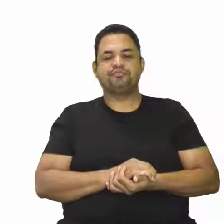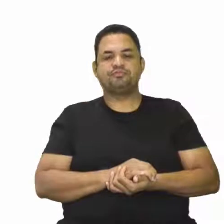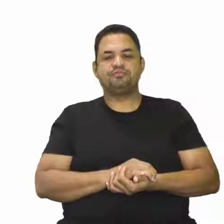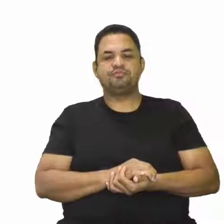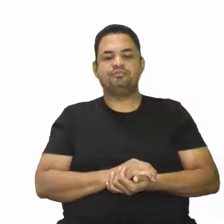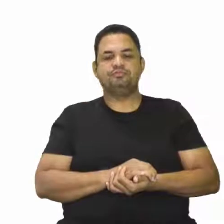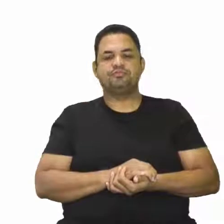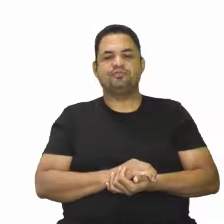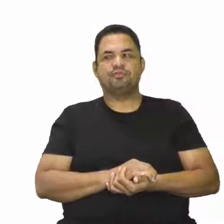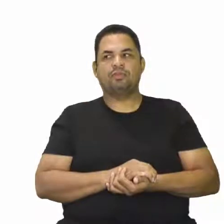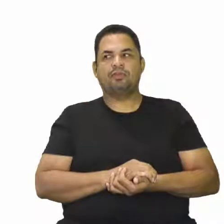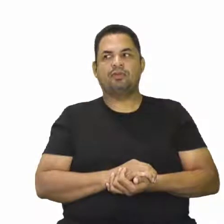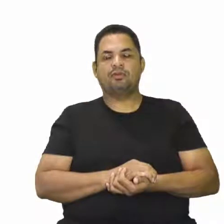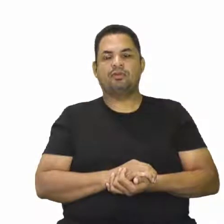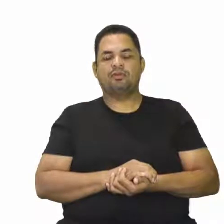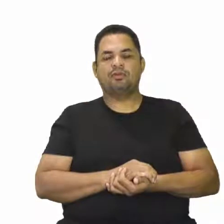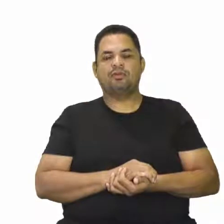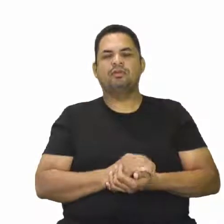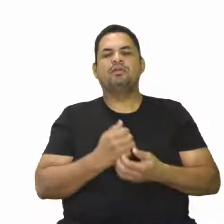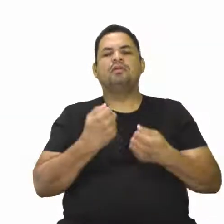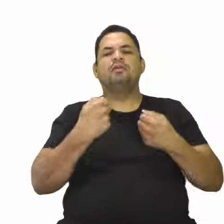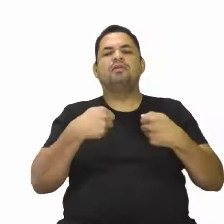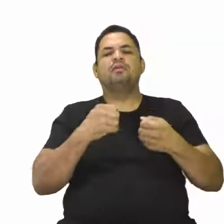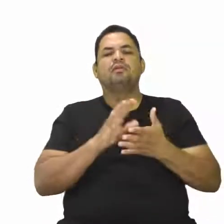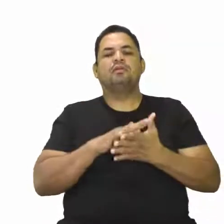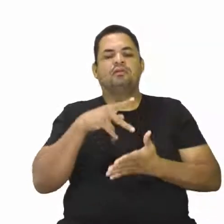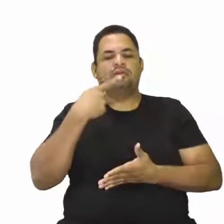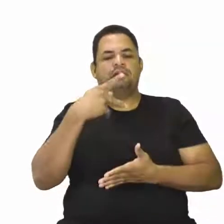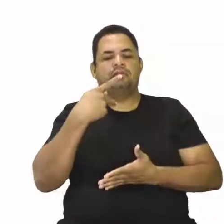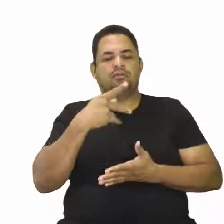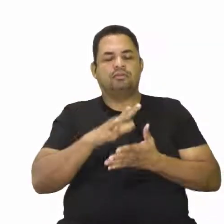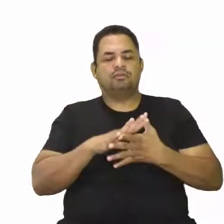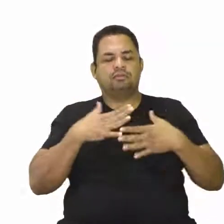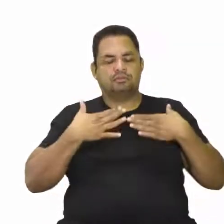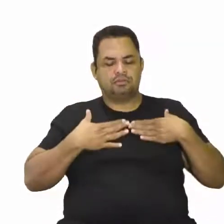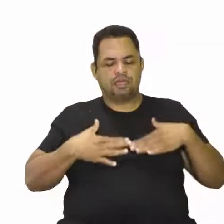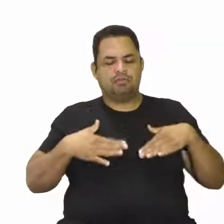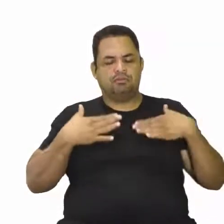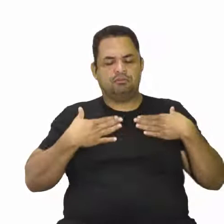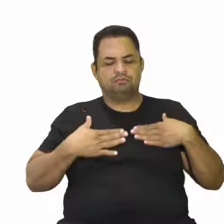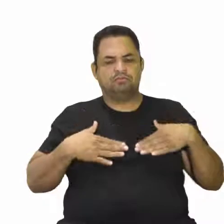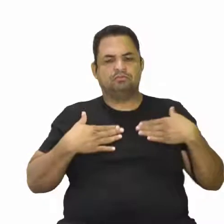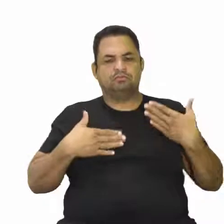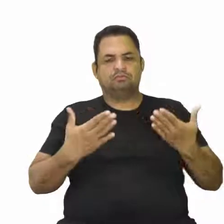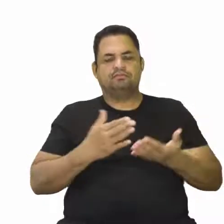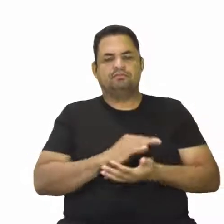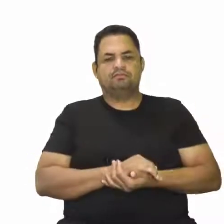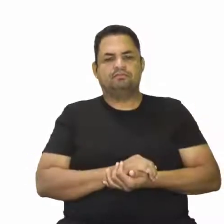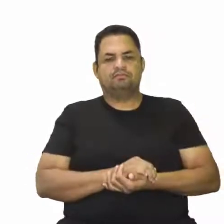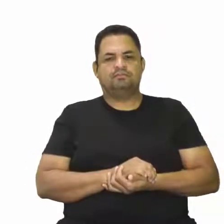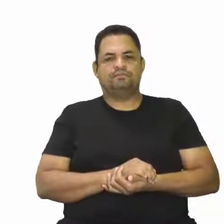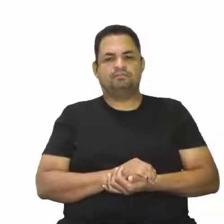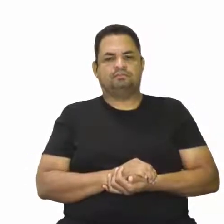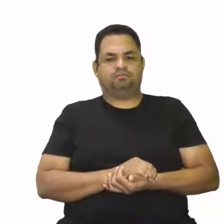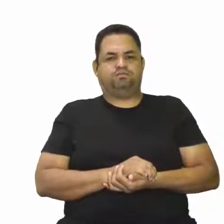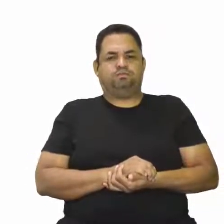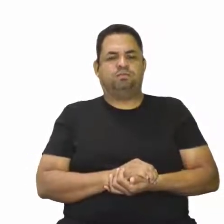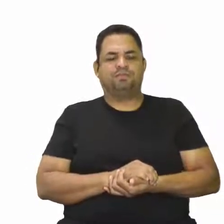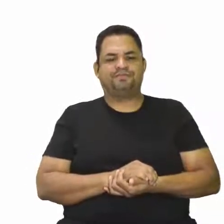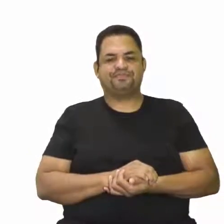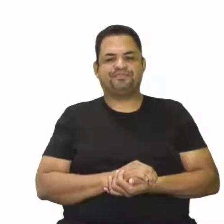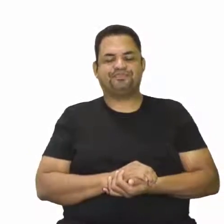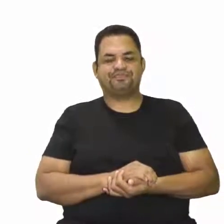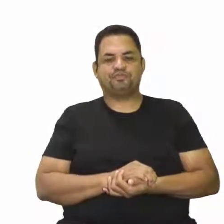hablar más despacio? Pode falar mais devagar? Então, como?